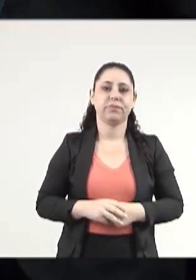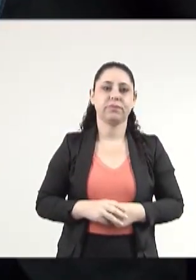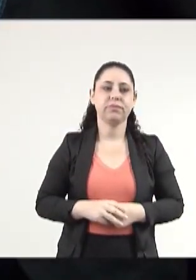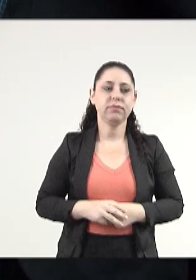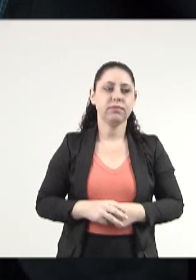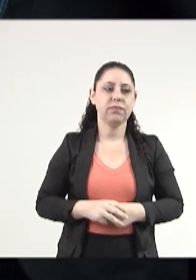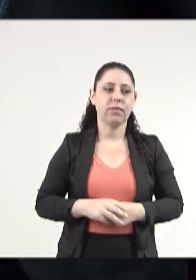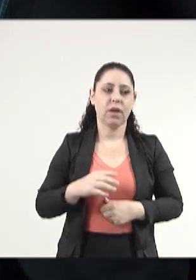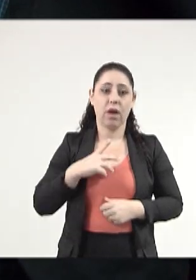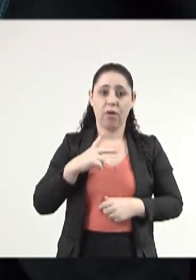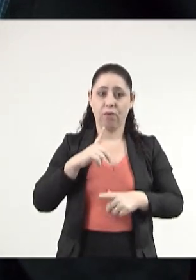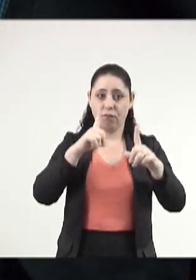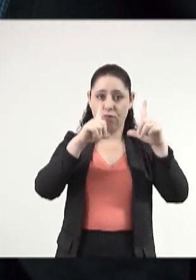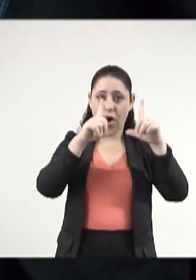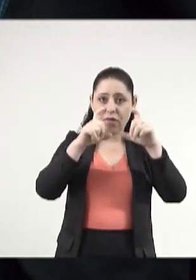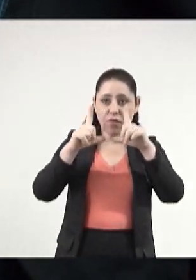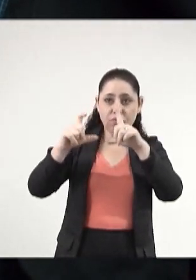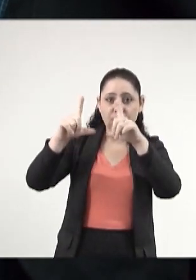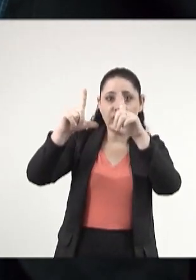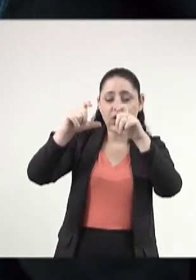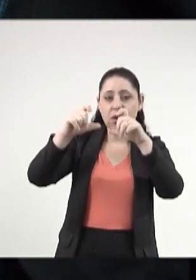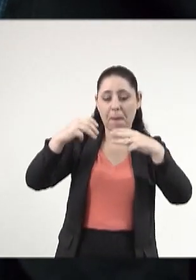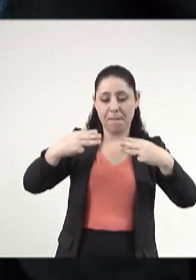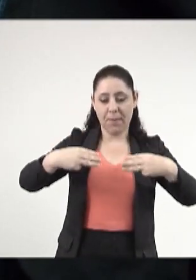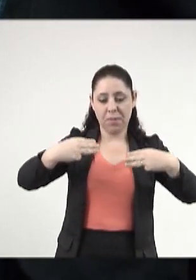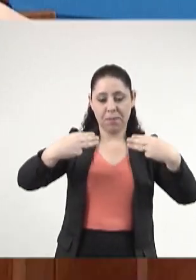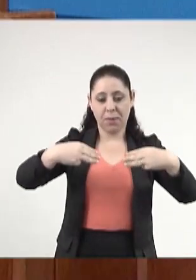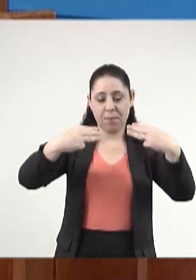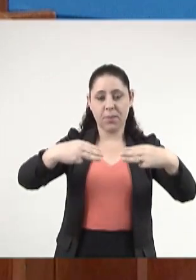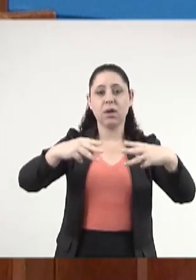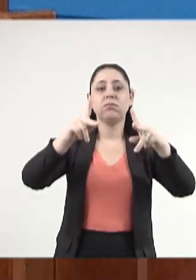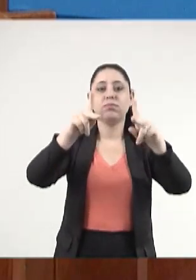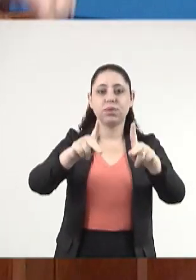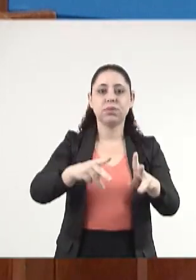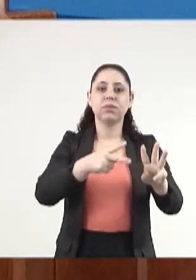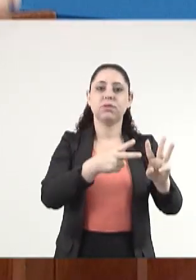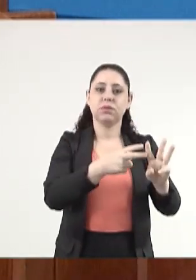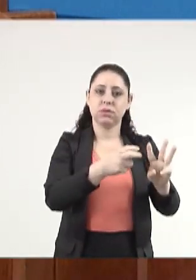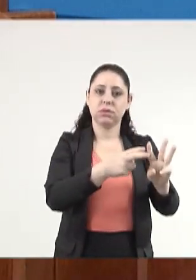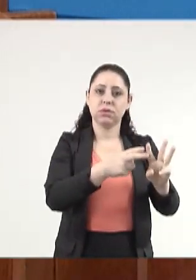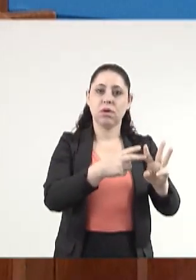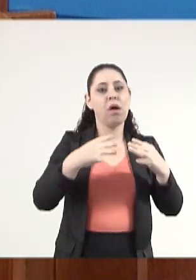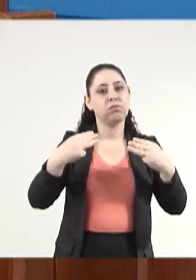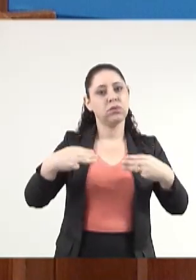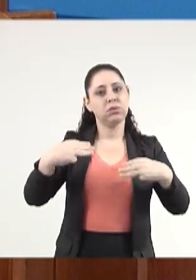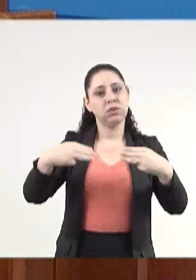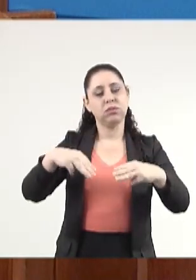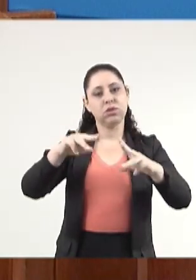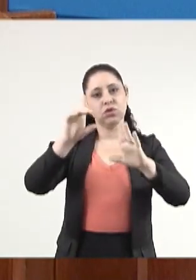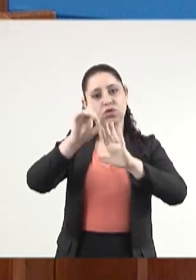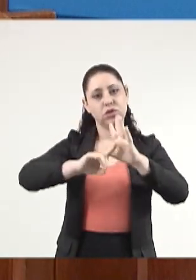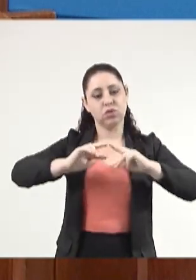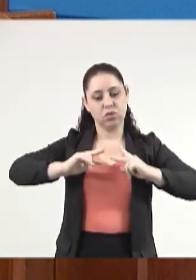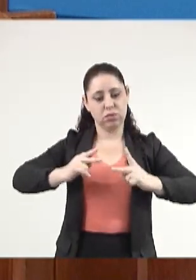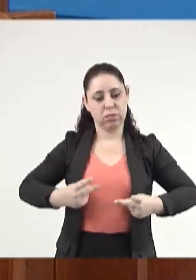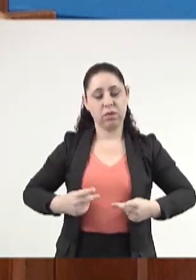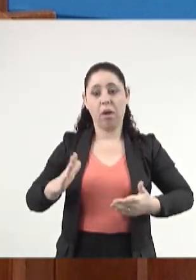Acabei de passar essas imagens aqui para o Ministério dos Povos Indígenas e para o Ministério dos Direitos